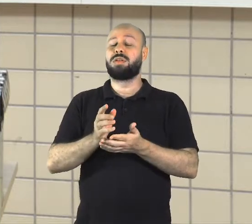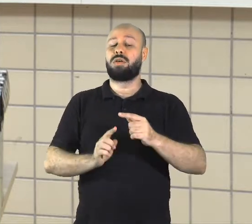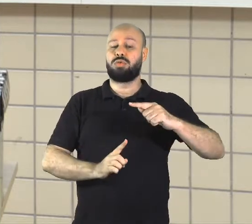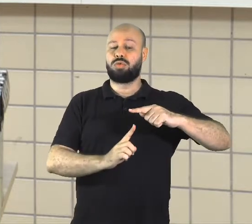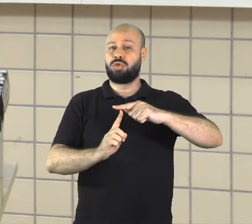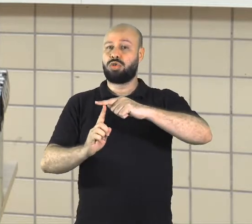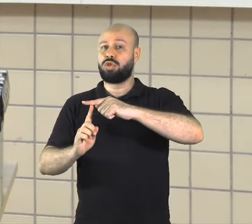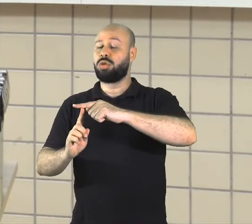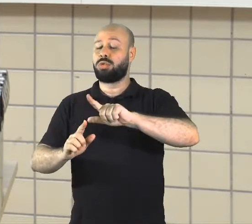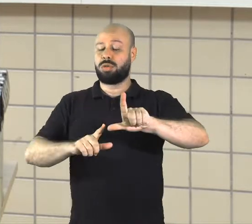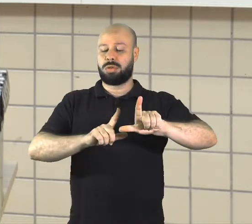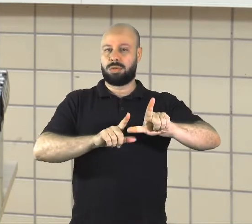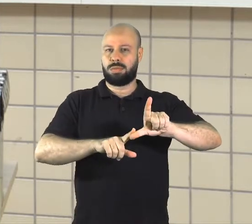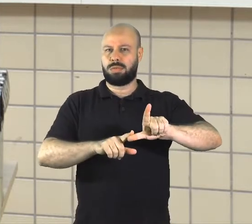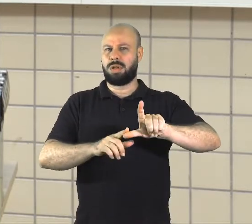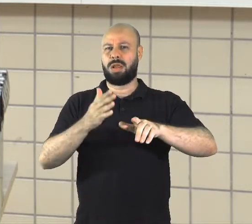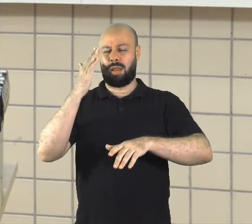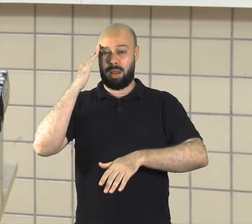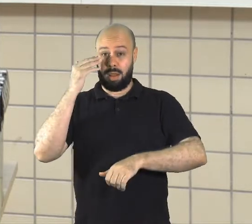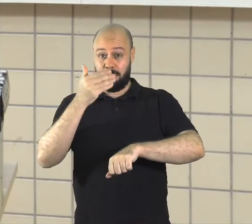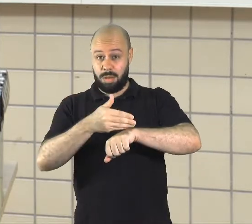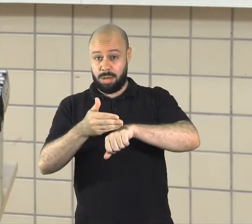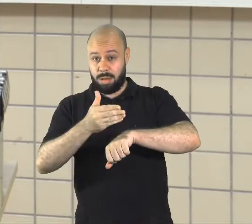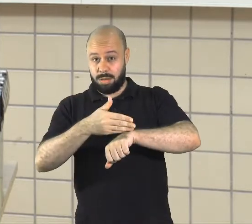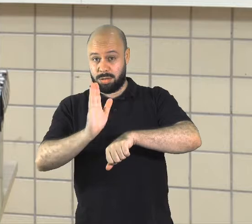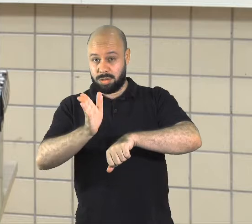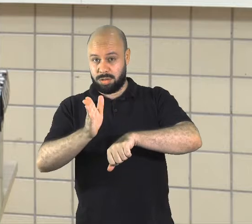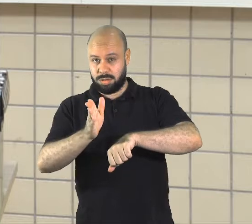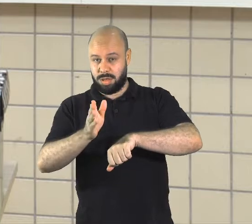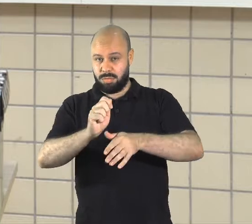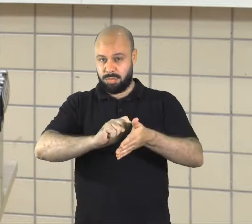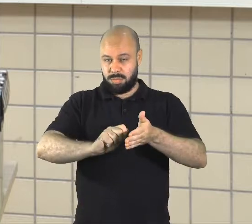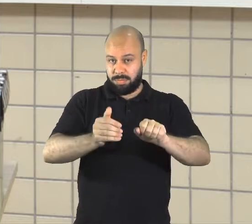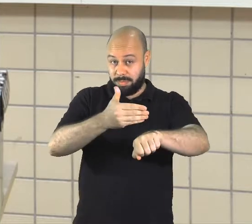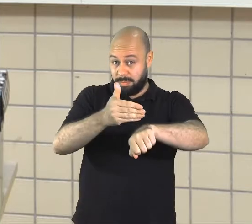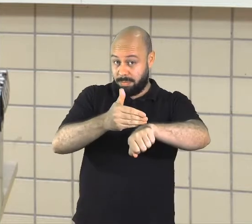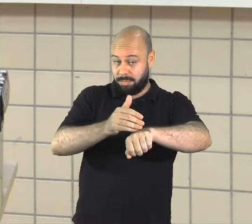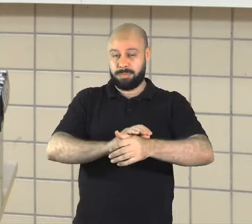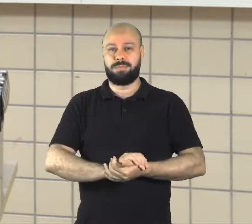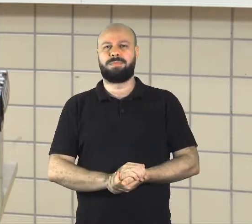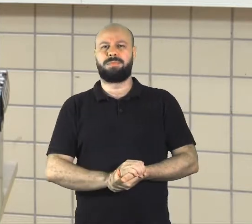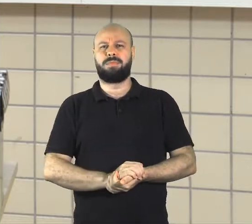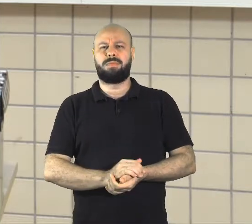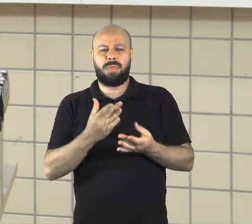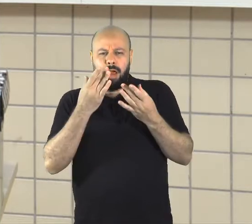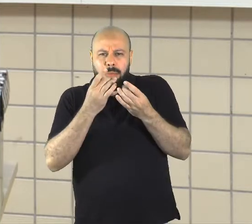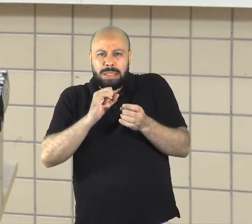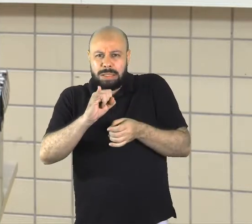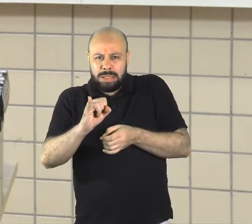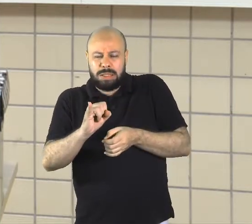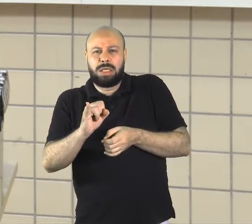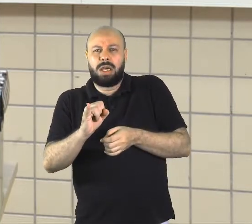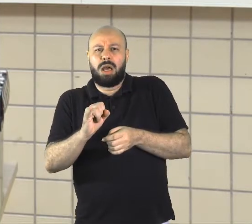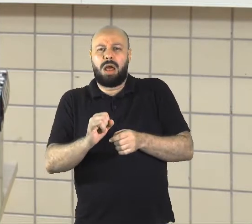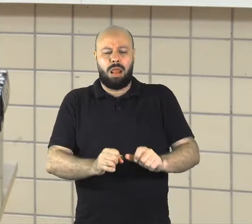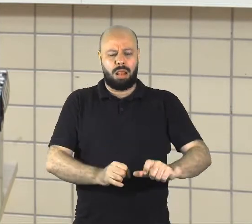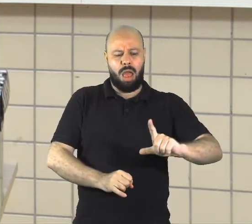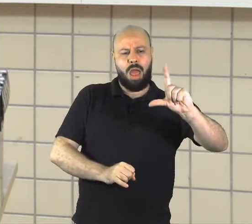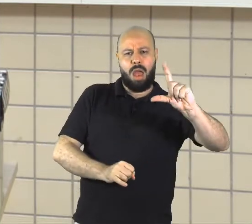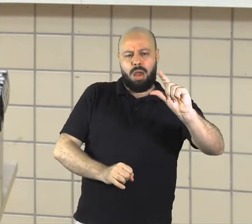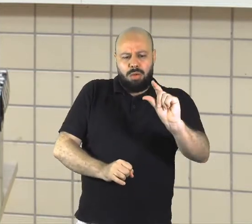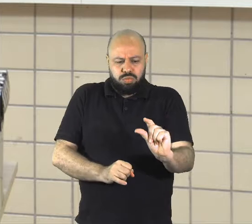letras. Entenderam? Praticaram? Treinaram a escrita? Observaram se estão escrevendo com letra maiúscula,